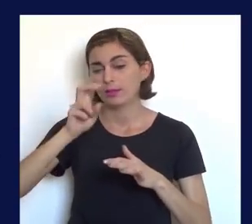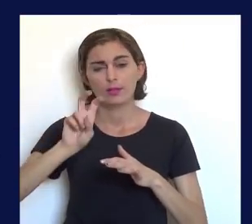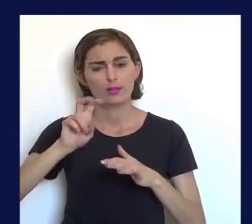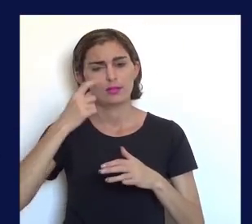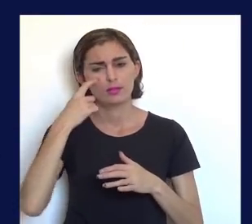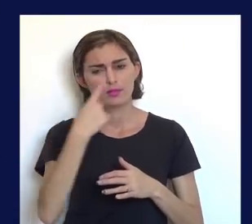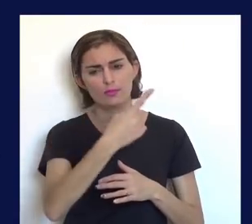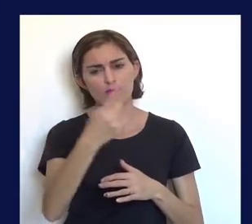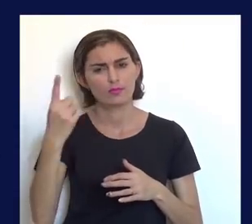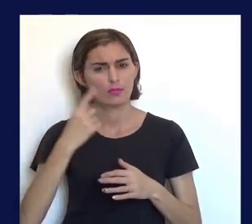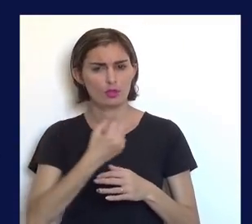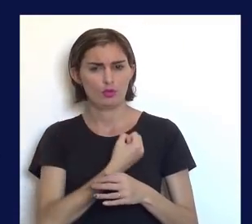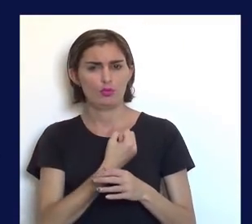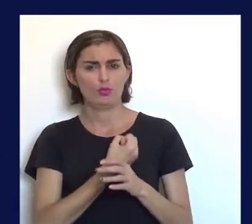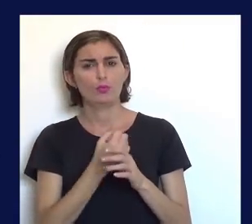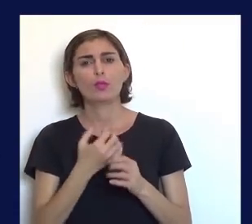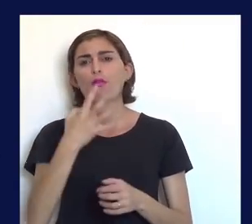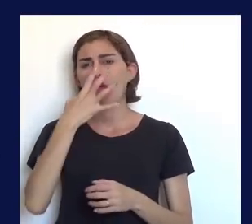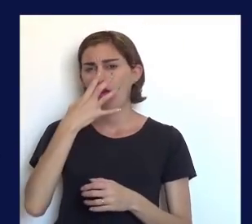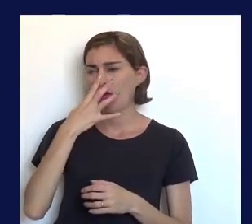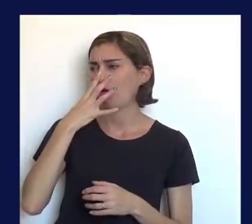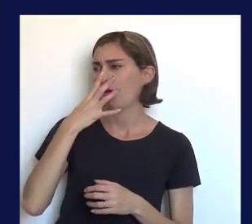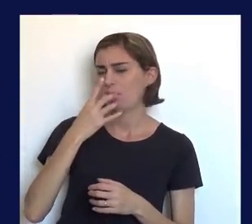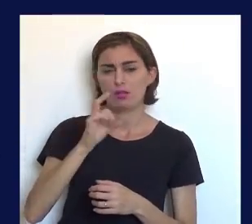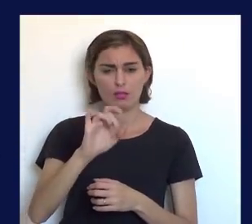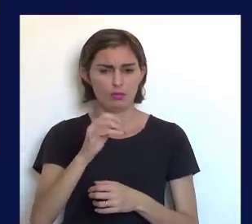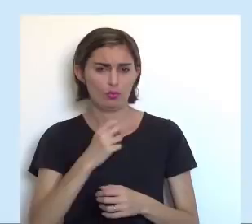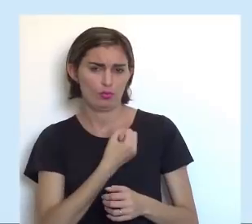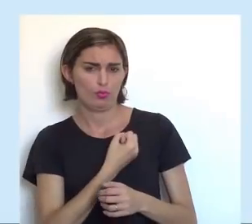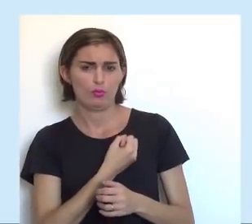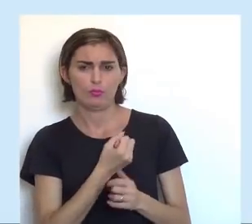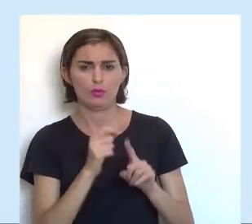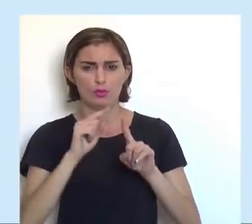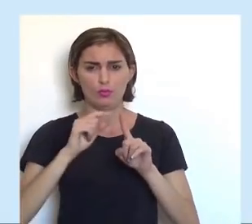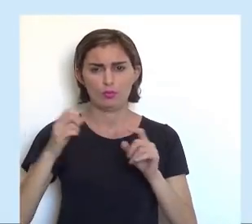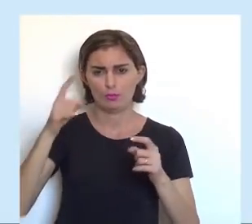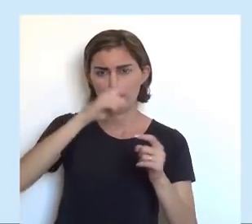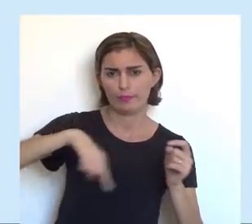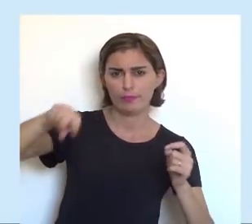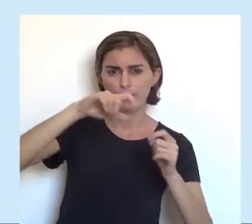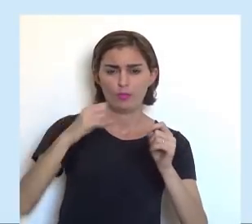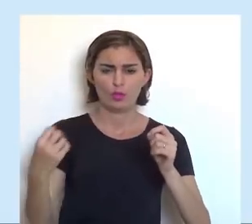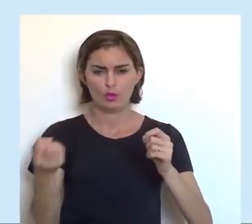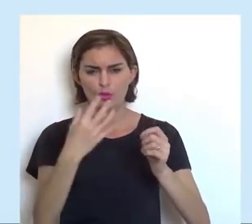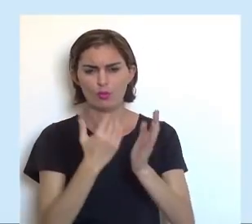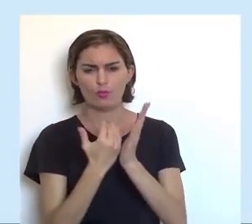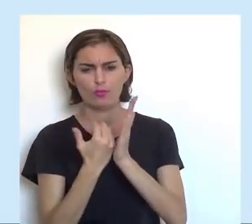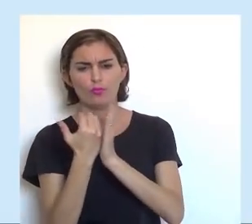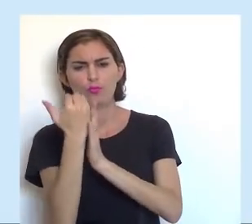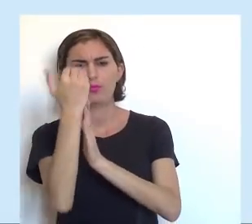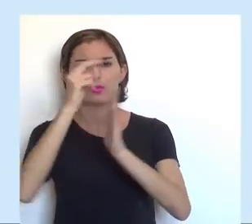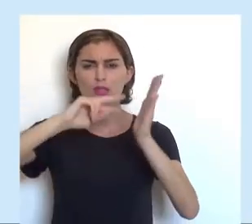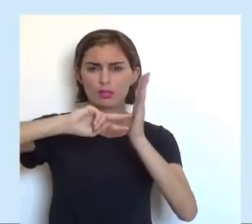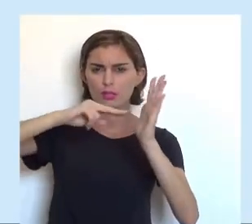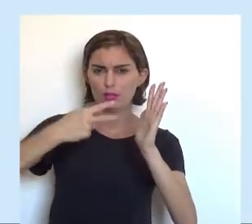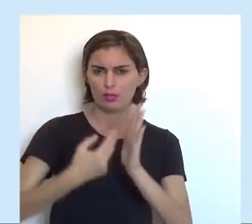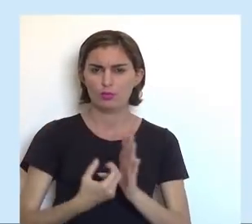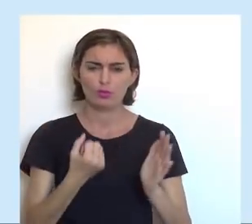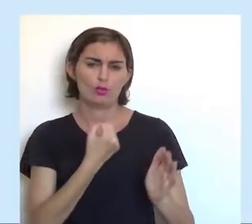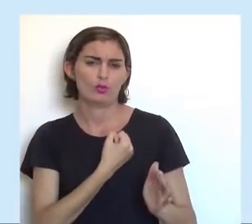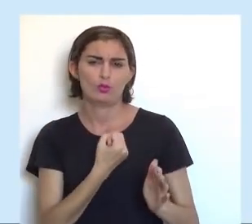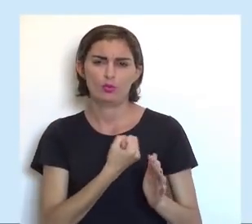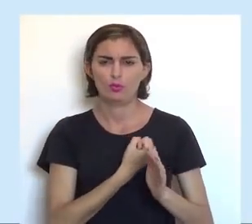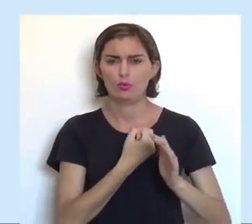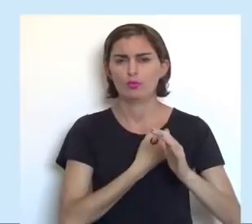2015. Então veja que esse número é assustador. Então, se esse número de pneus novos aumentou, então significa que o número